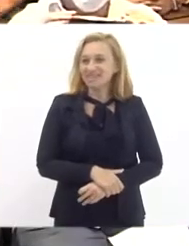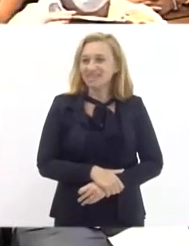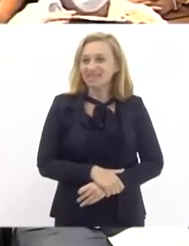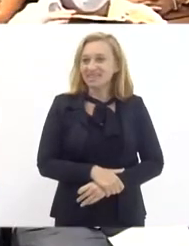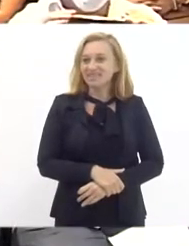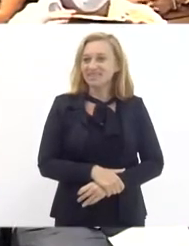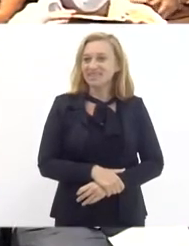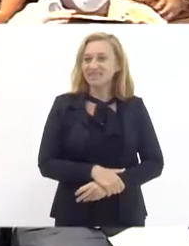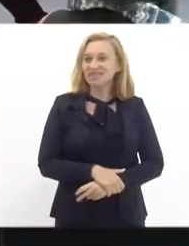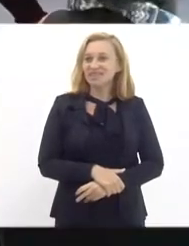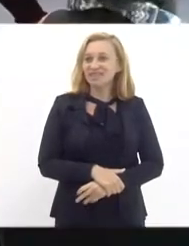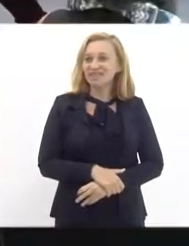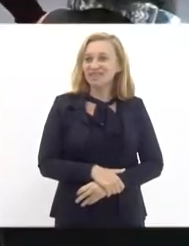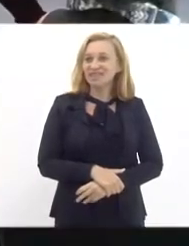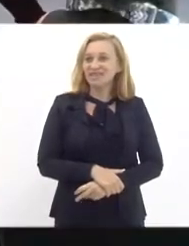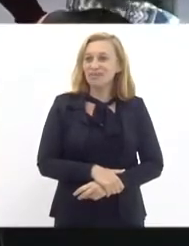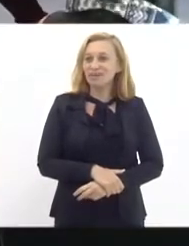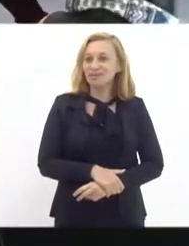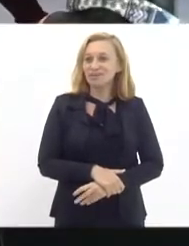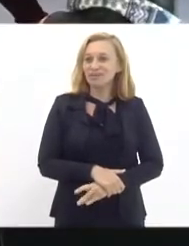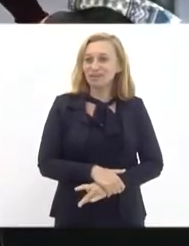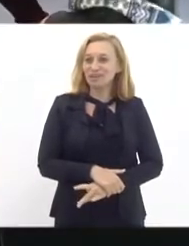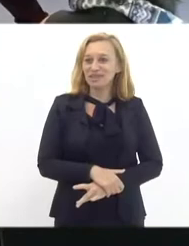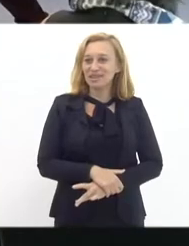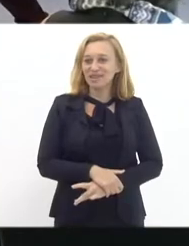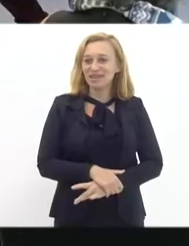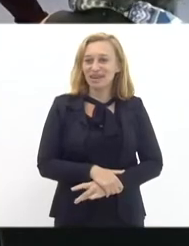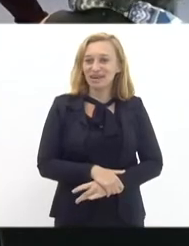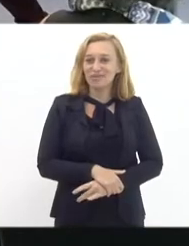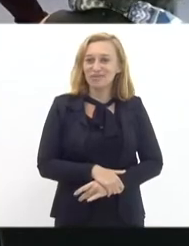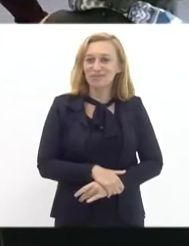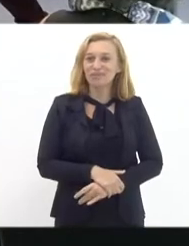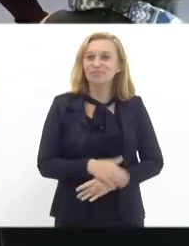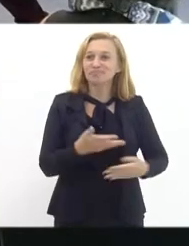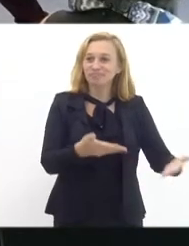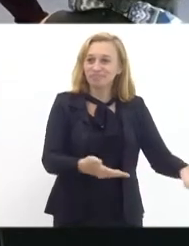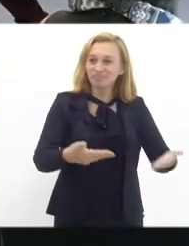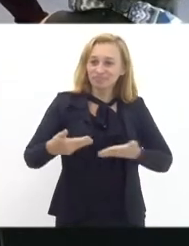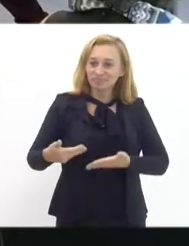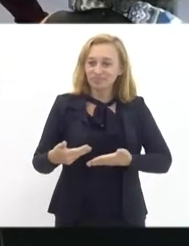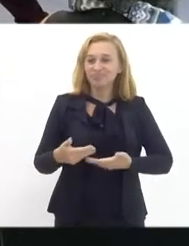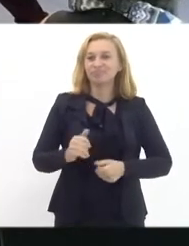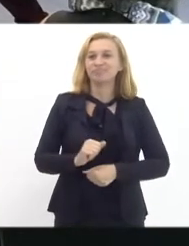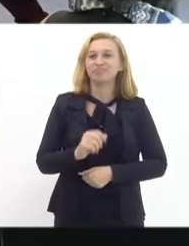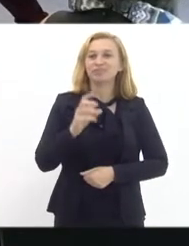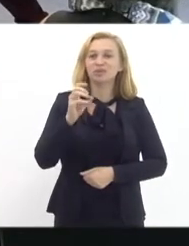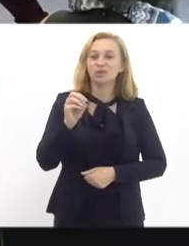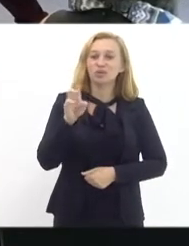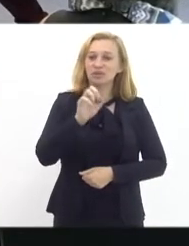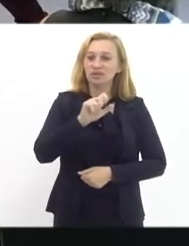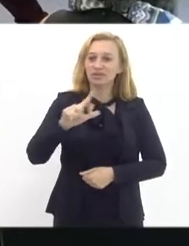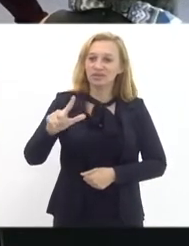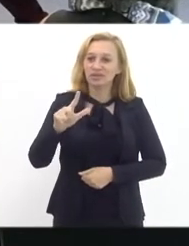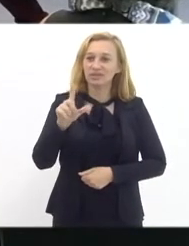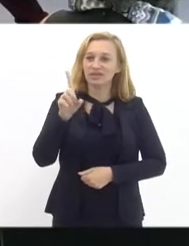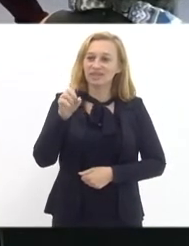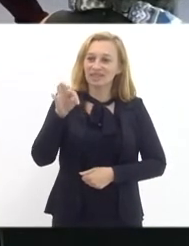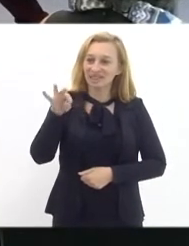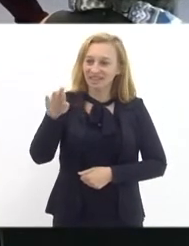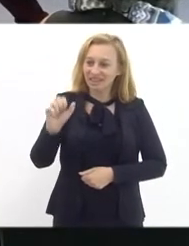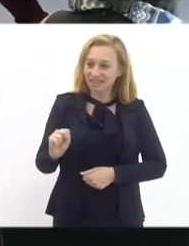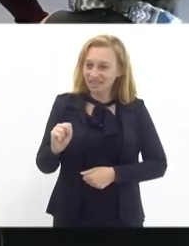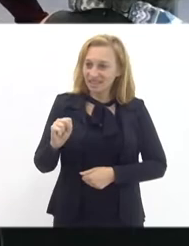Obrigado, deputado, pelo carinho. Eu gostaria de convidar o Coronel Dantas, comandante da